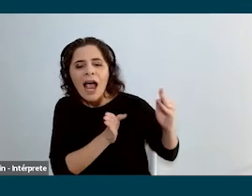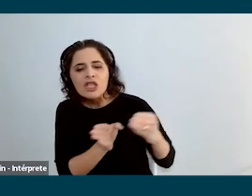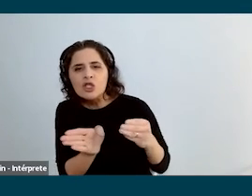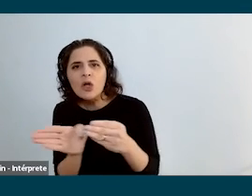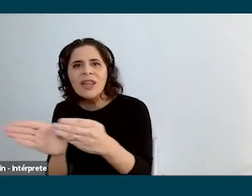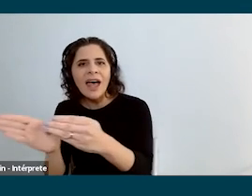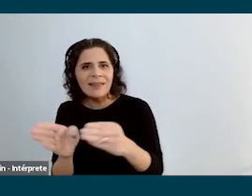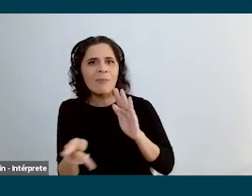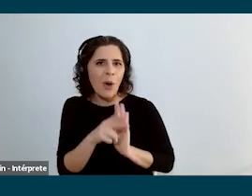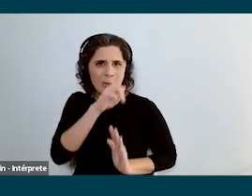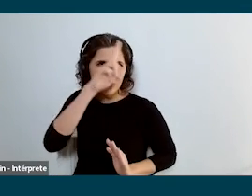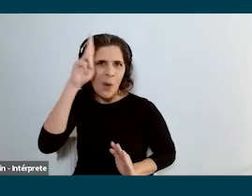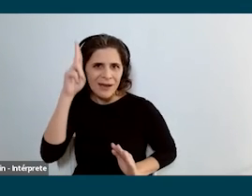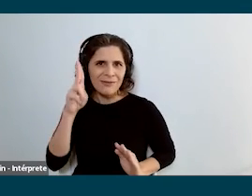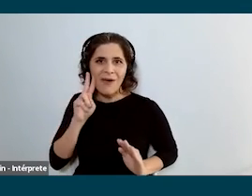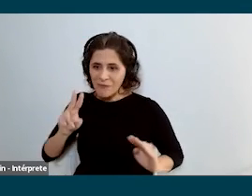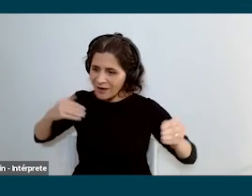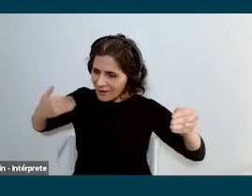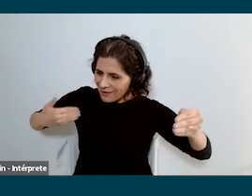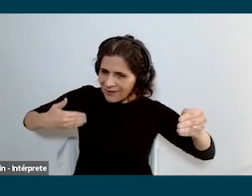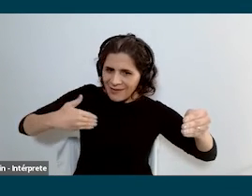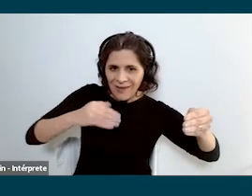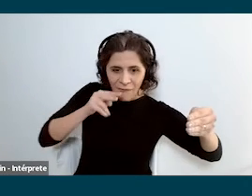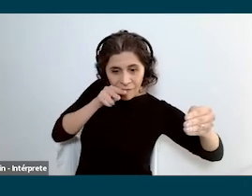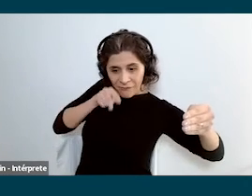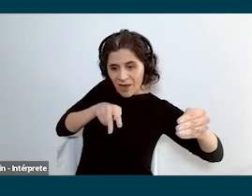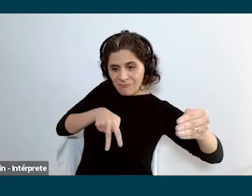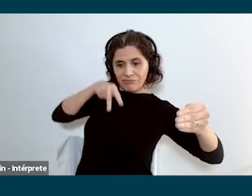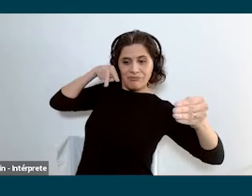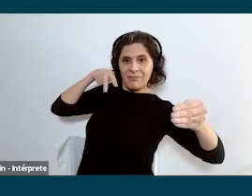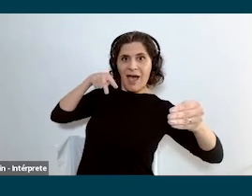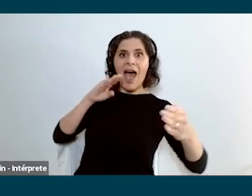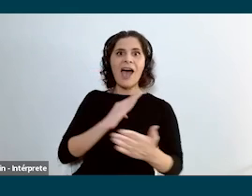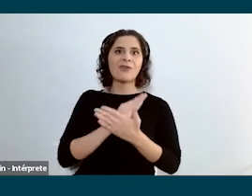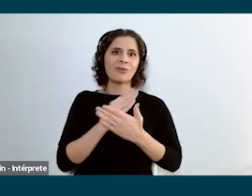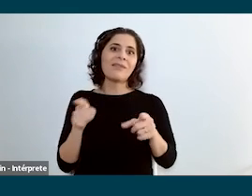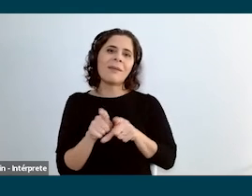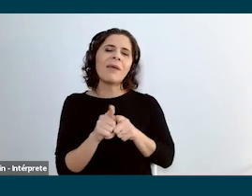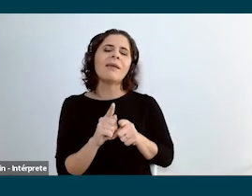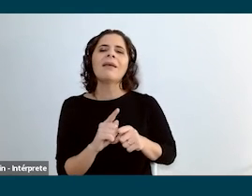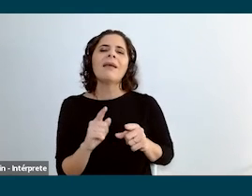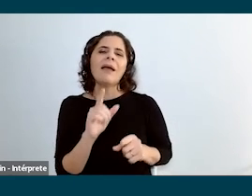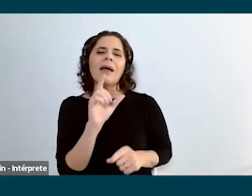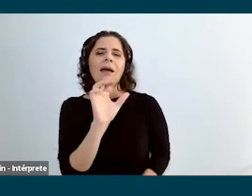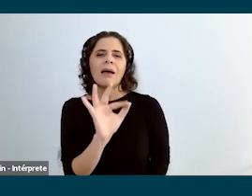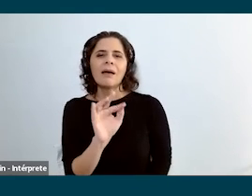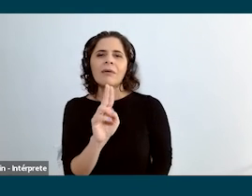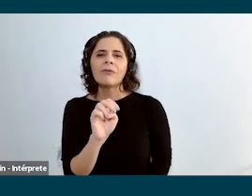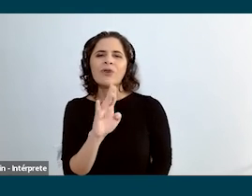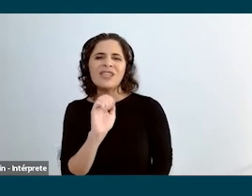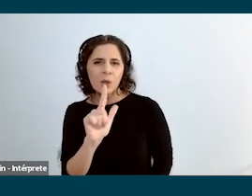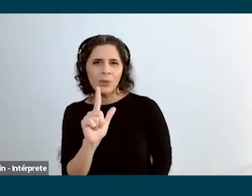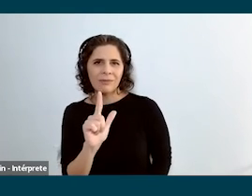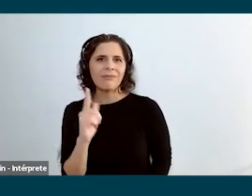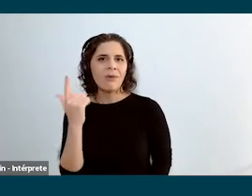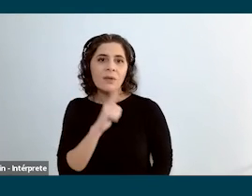para a jornada do usuário e ter clareza de qual é essa jornada. Ela vai nos ajudar muito, inclusive, com os funis, né, que eu falei para a gente analisar, porque se a gente tiver a